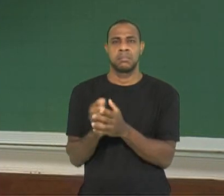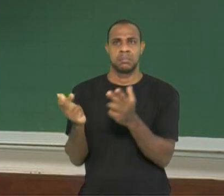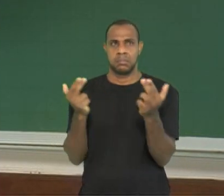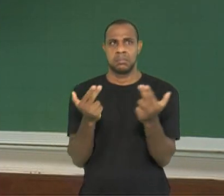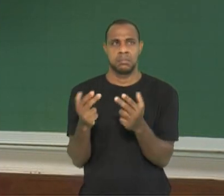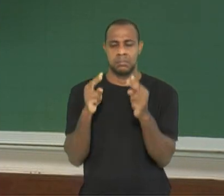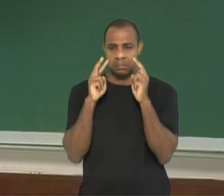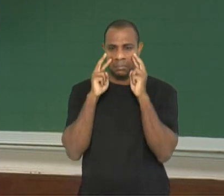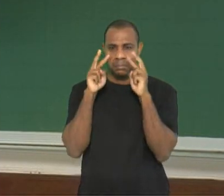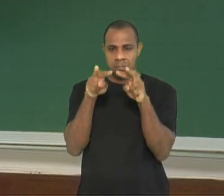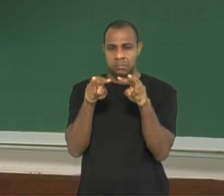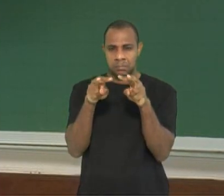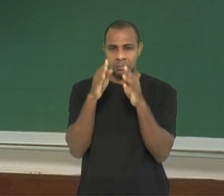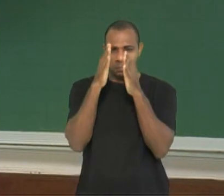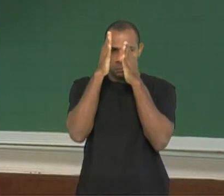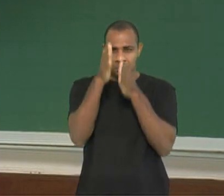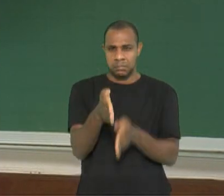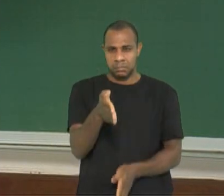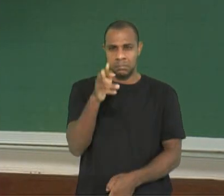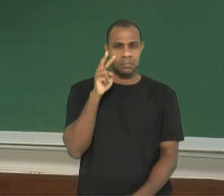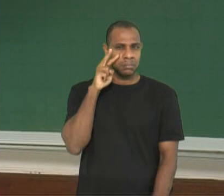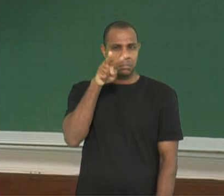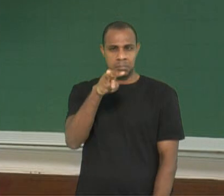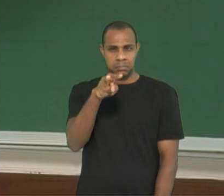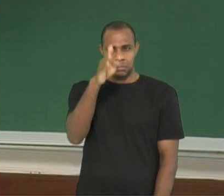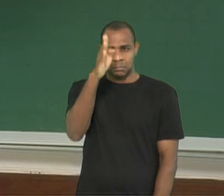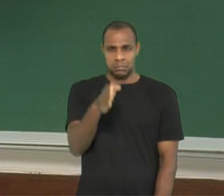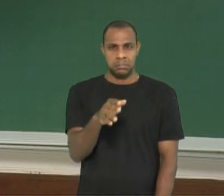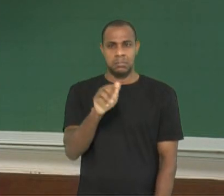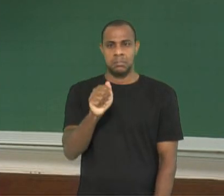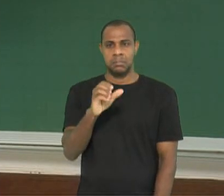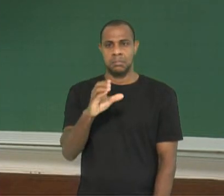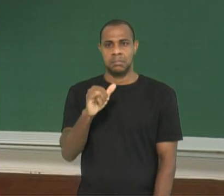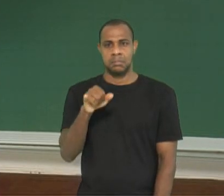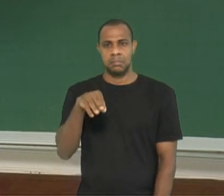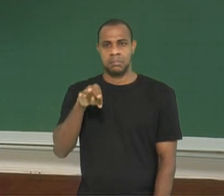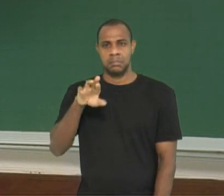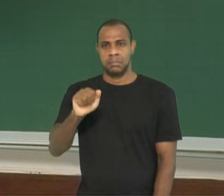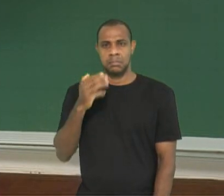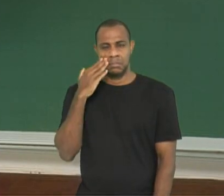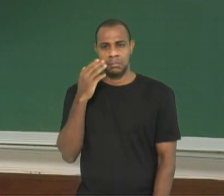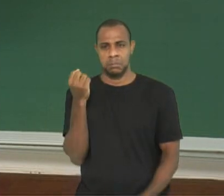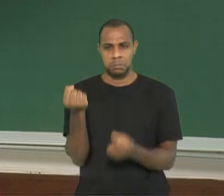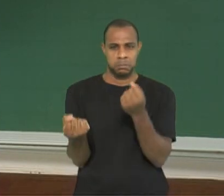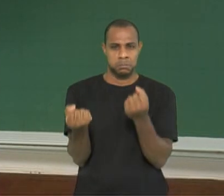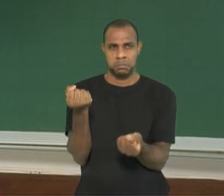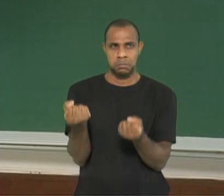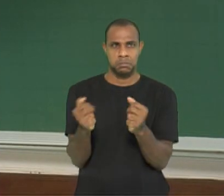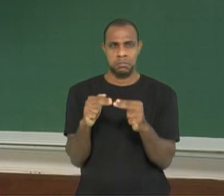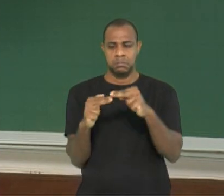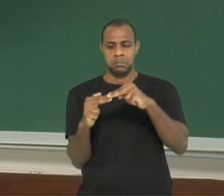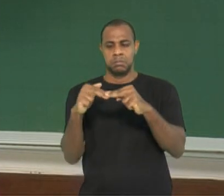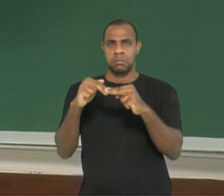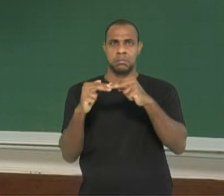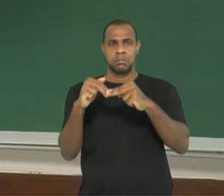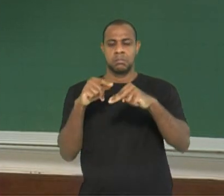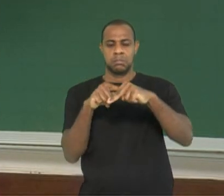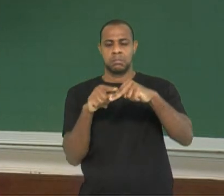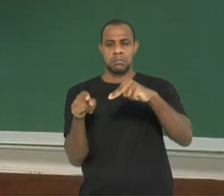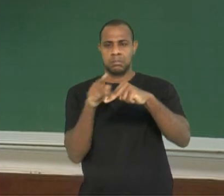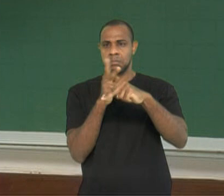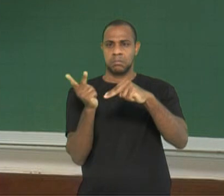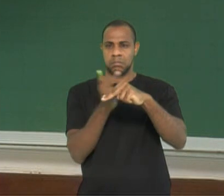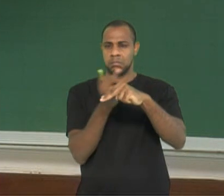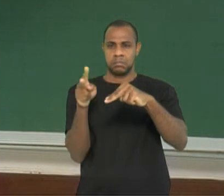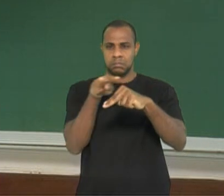o nosso olhar é atraído para o centro da tela. Quando existe assimetria, que quer dizer que tem um lado mais pesado que o outro, o nosso olhar é atraído para um dos lados da